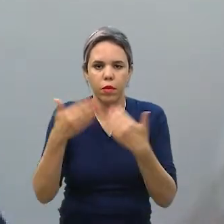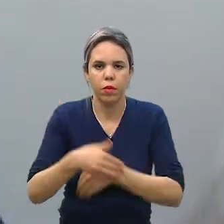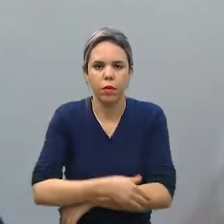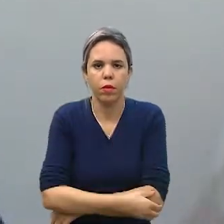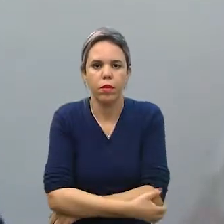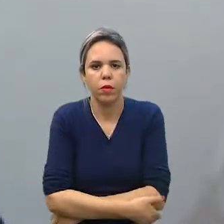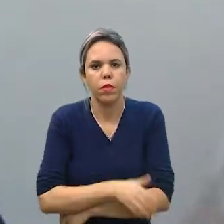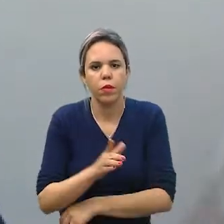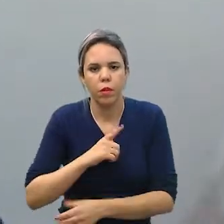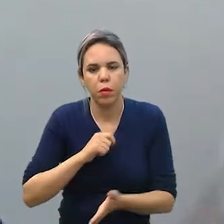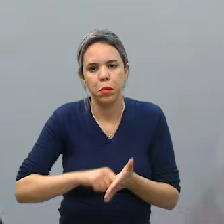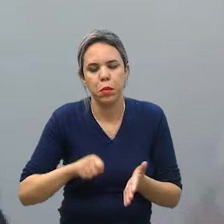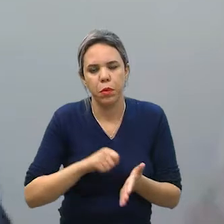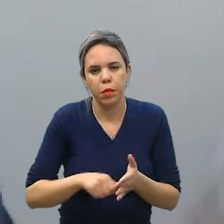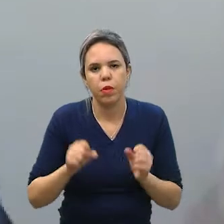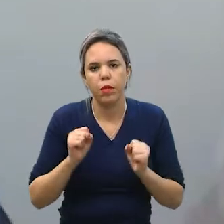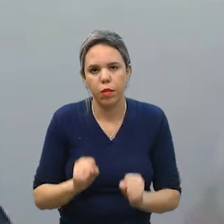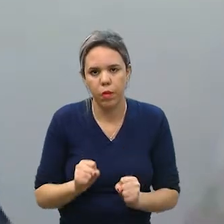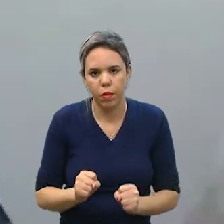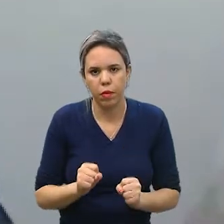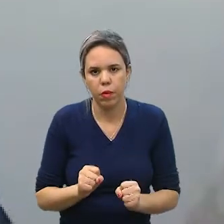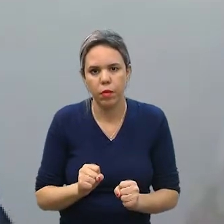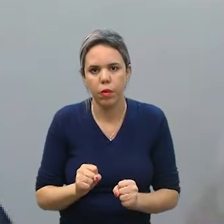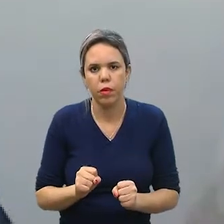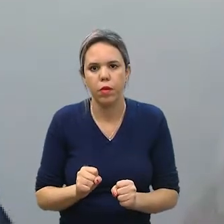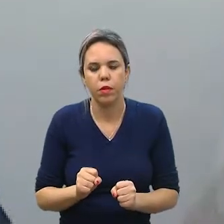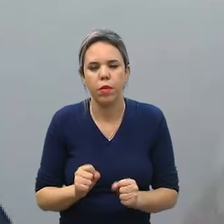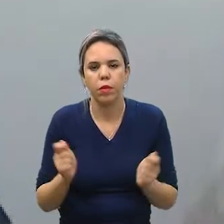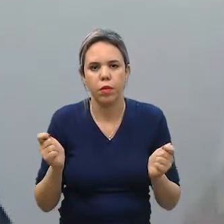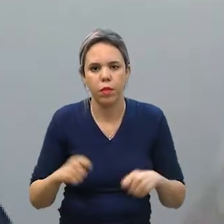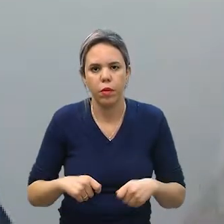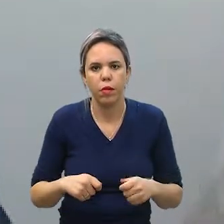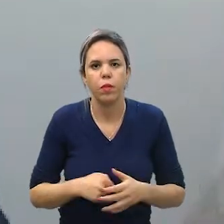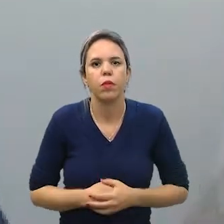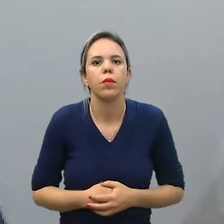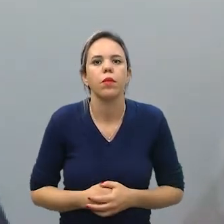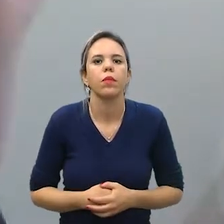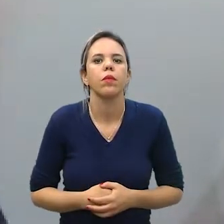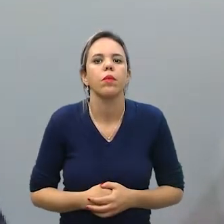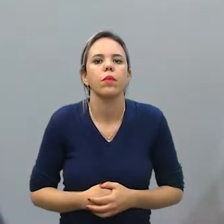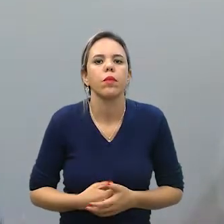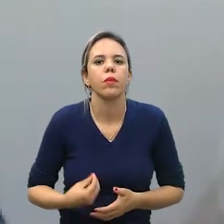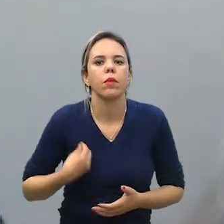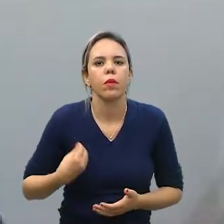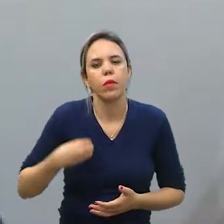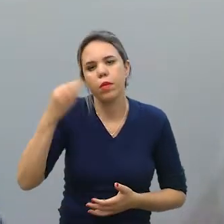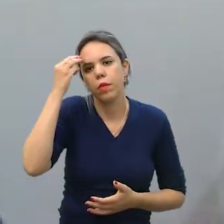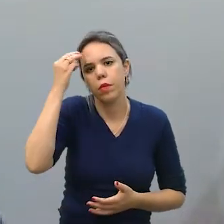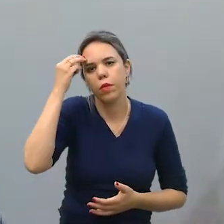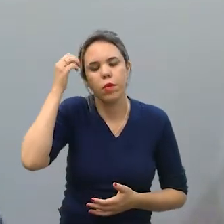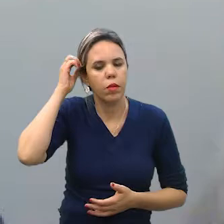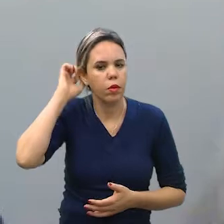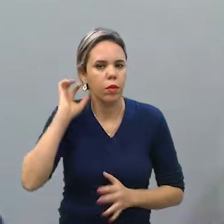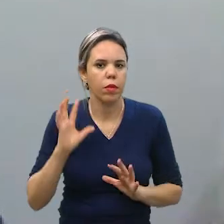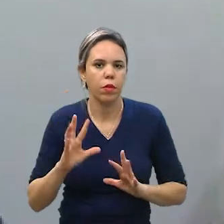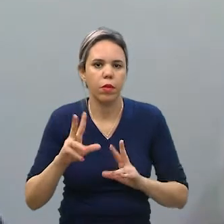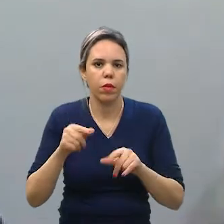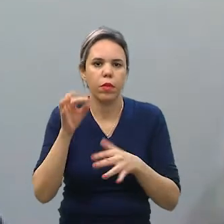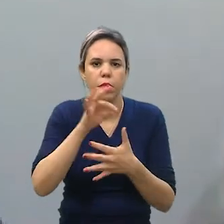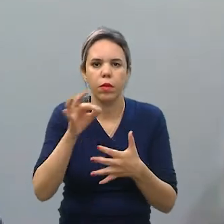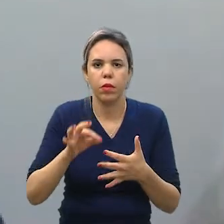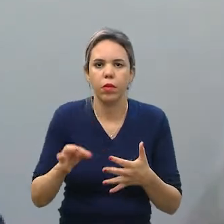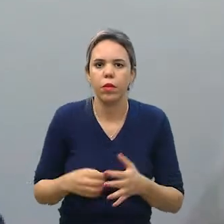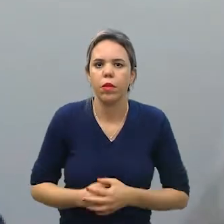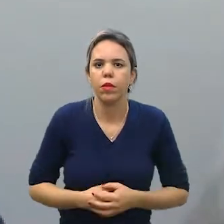aí você já tem as anotações e pode recorrer a elas para poder reavivar na memória todos esses itens,